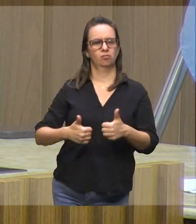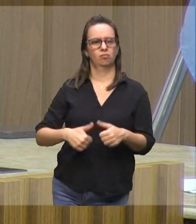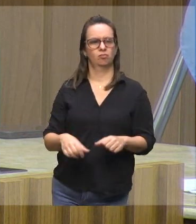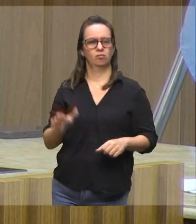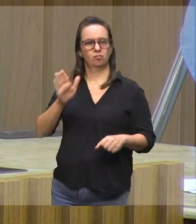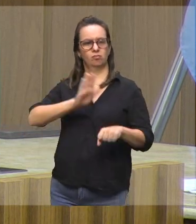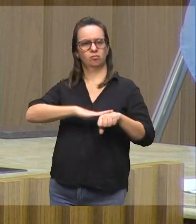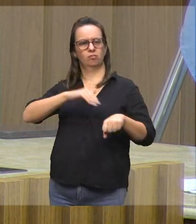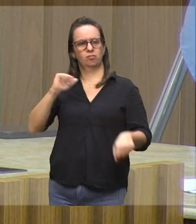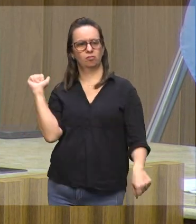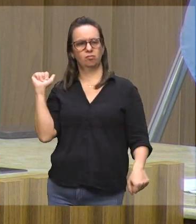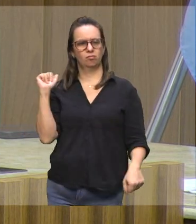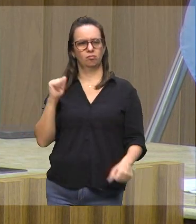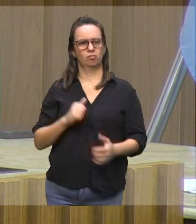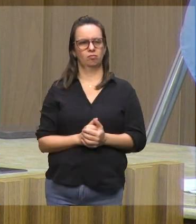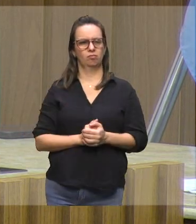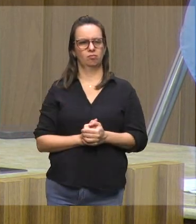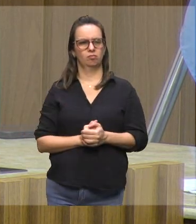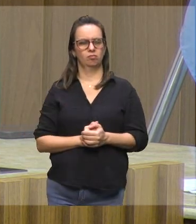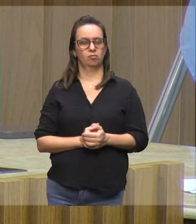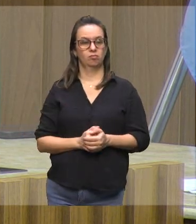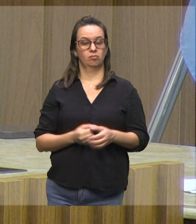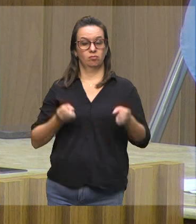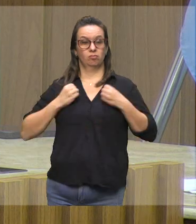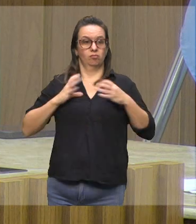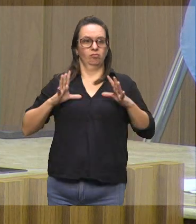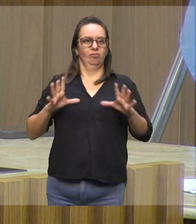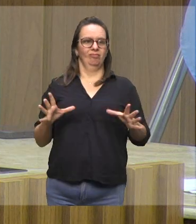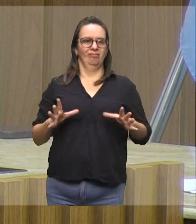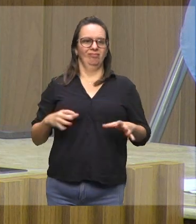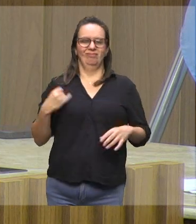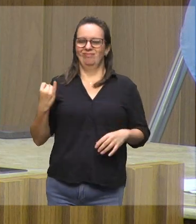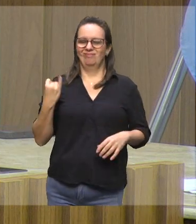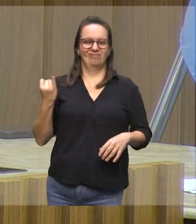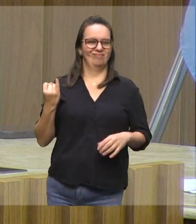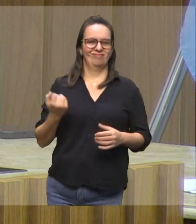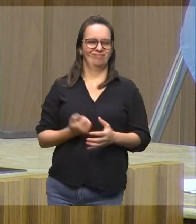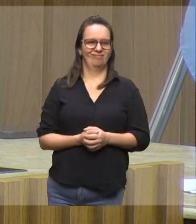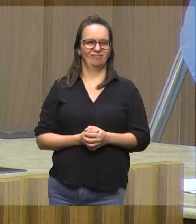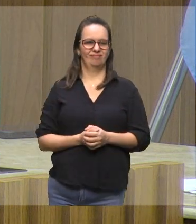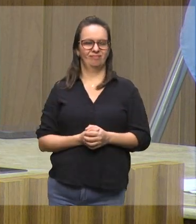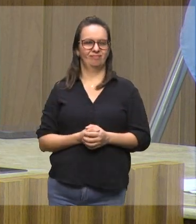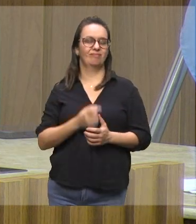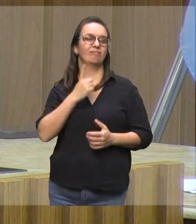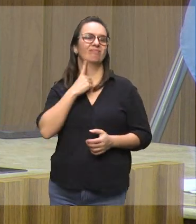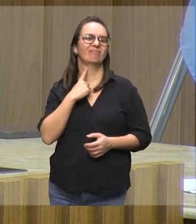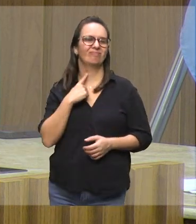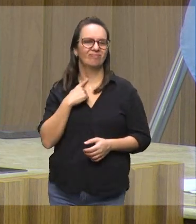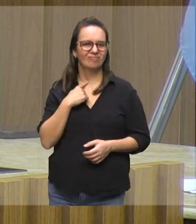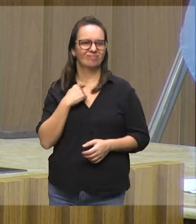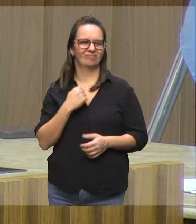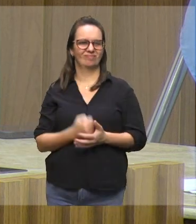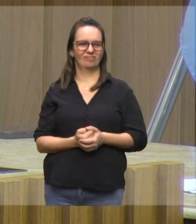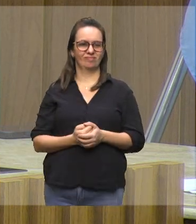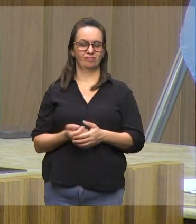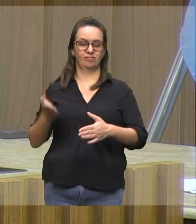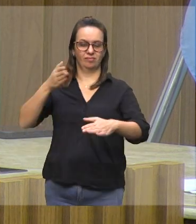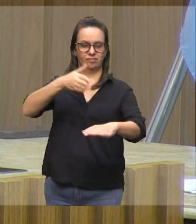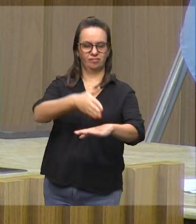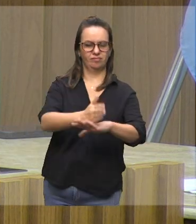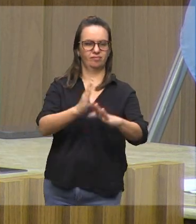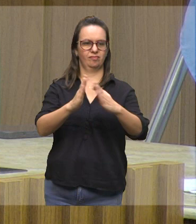mais... seja despertado no aluno esse interesse para determinado assunto, para que a evasão, o abandono escolar